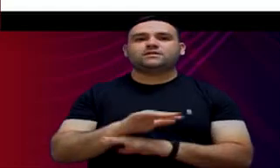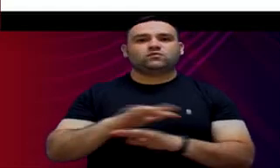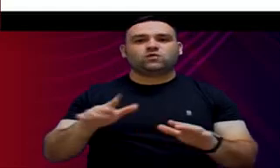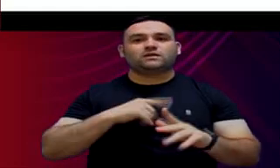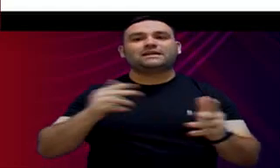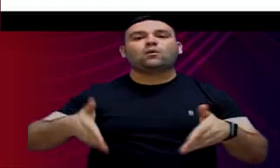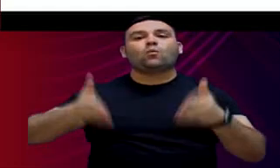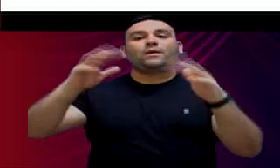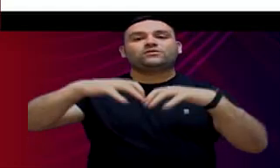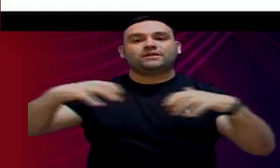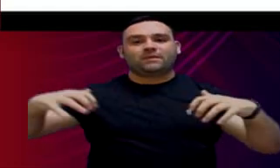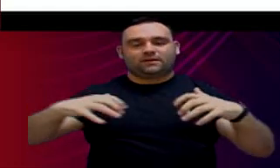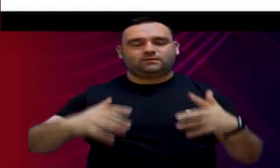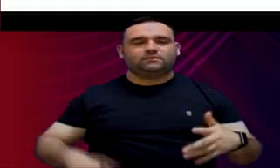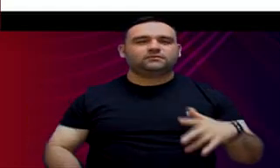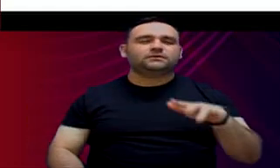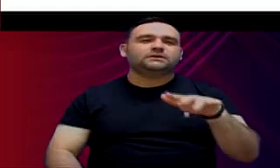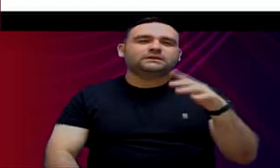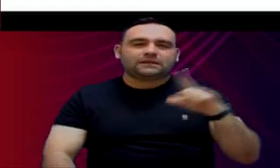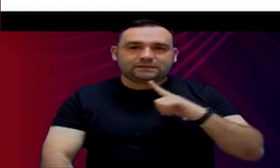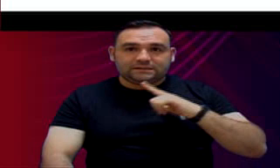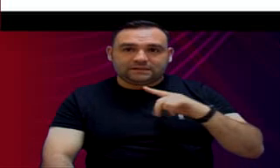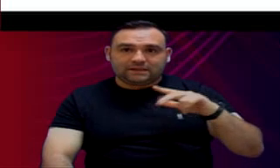que a gente tem um prédio à parte né